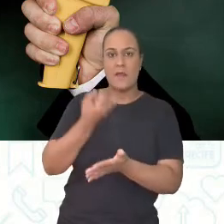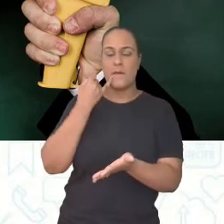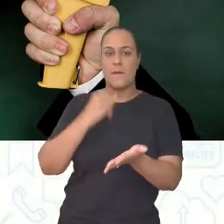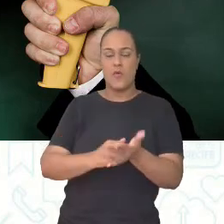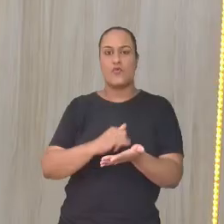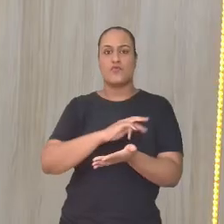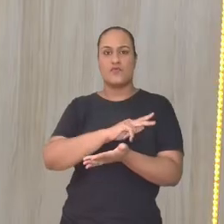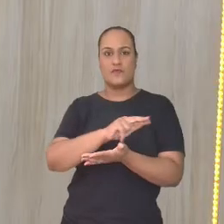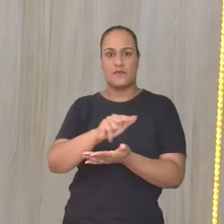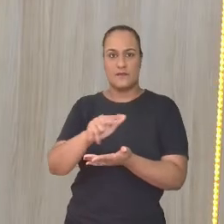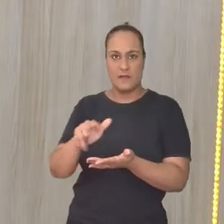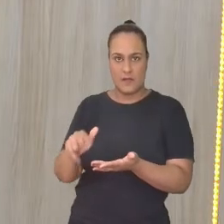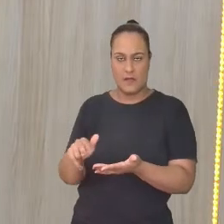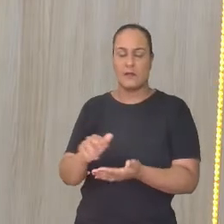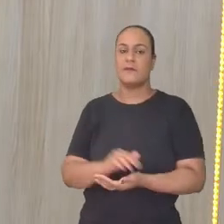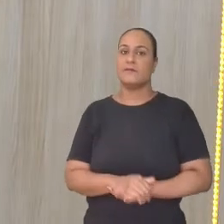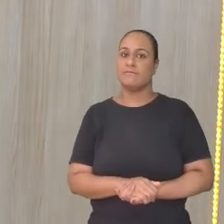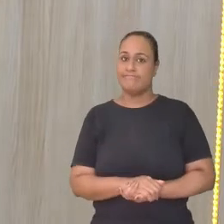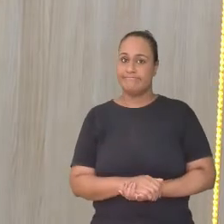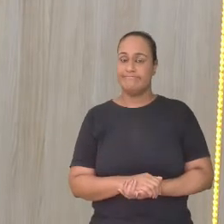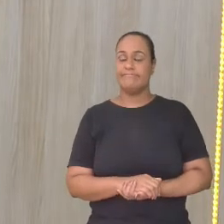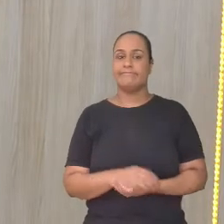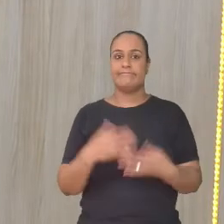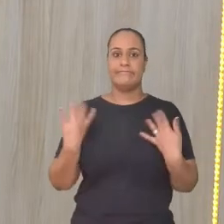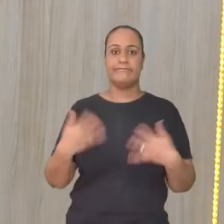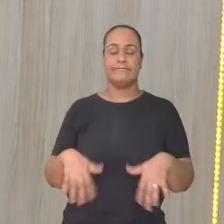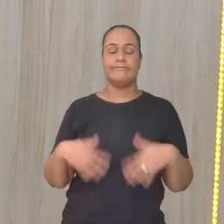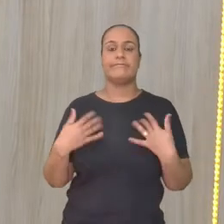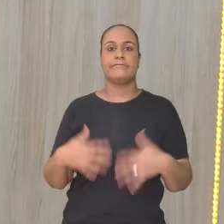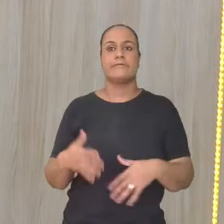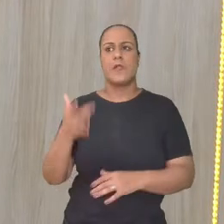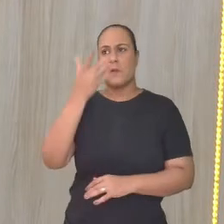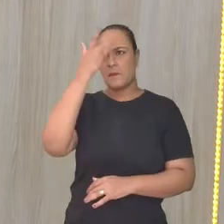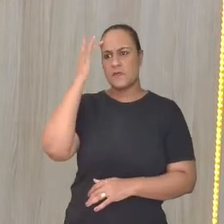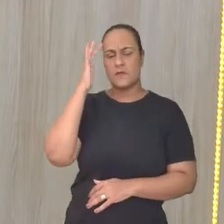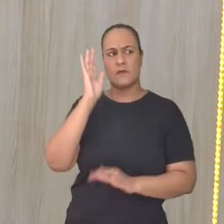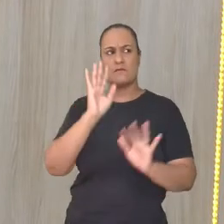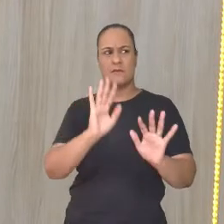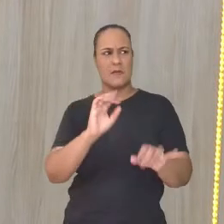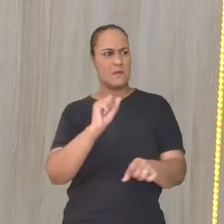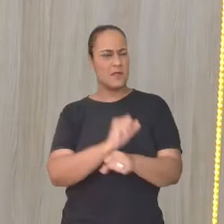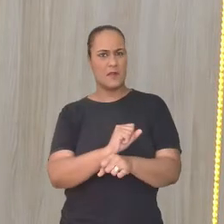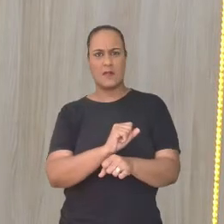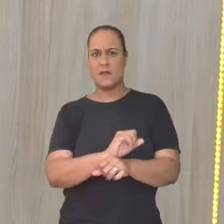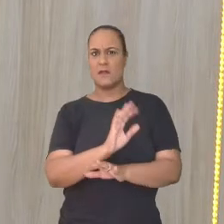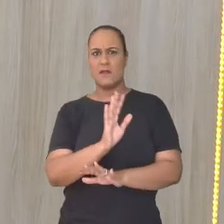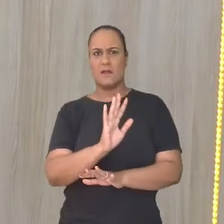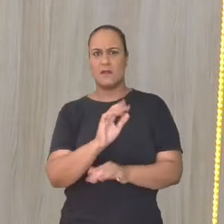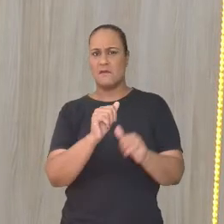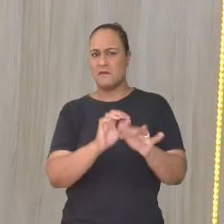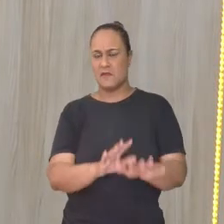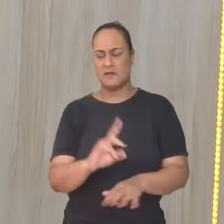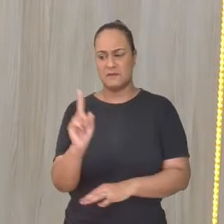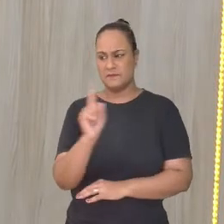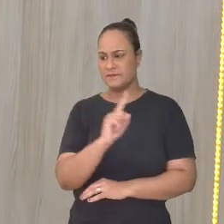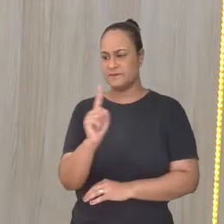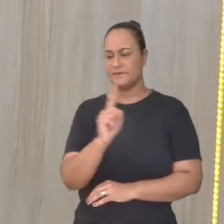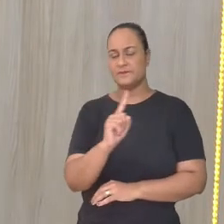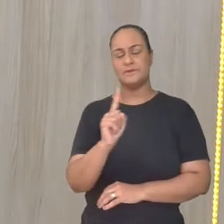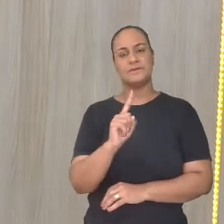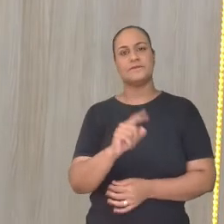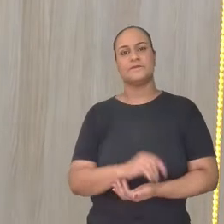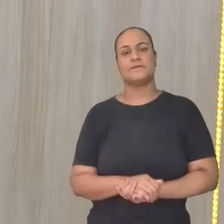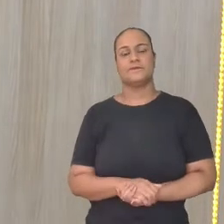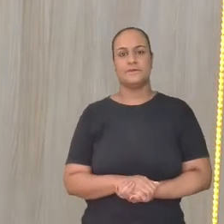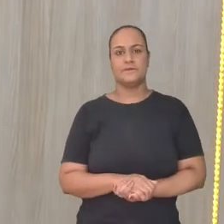cobrir regalias, né, do povo lá no Rio de Janeiro. E aí o pessoal disse assim, pera aí, não dá não para ficar, né, nessa situação. Então,